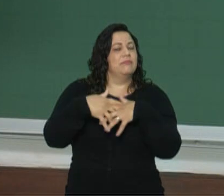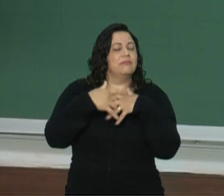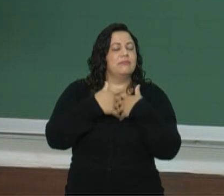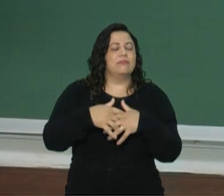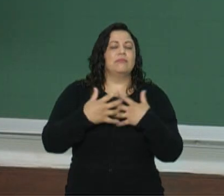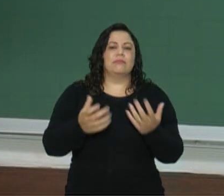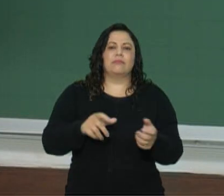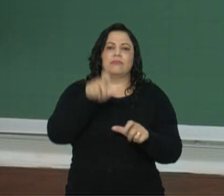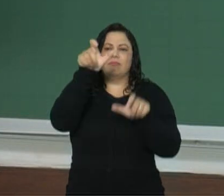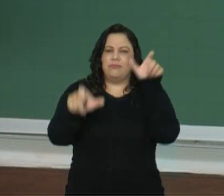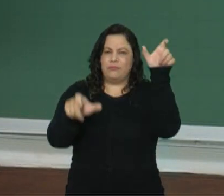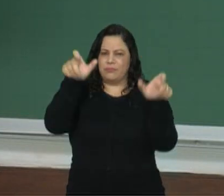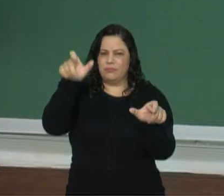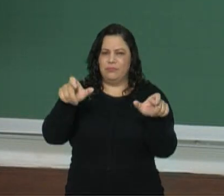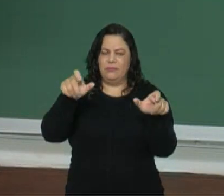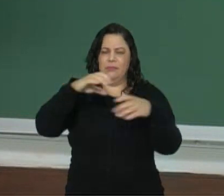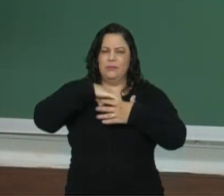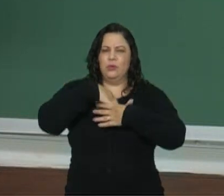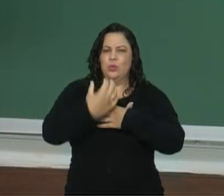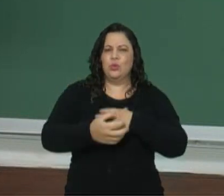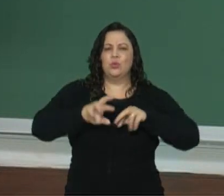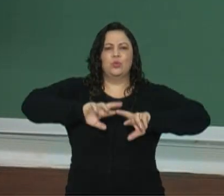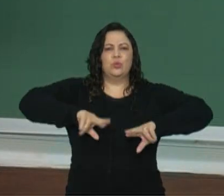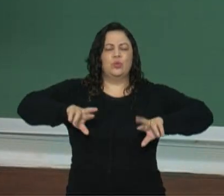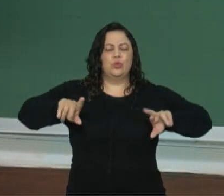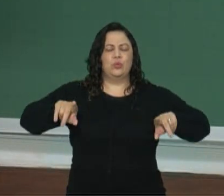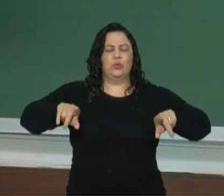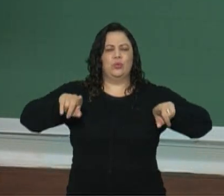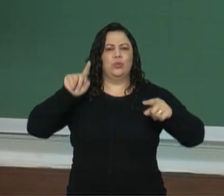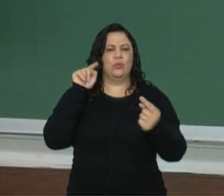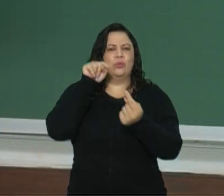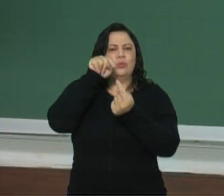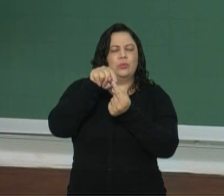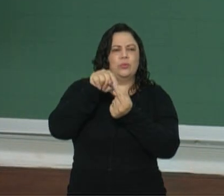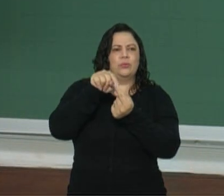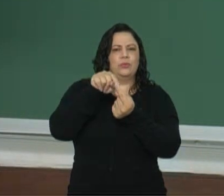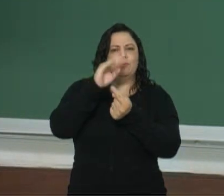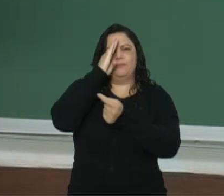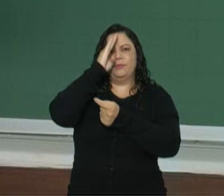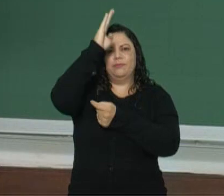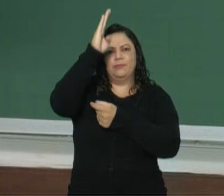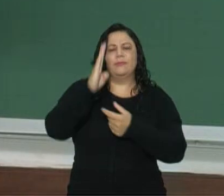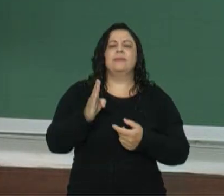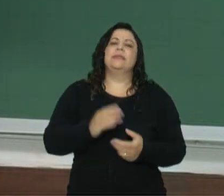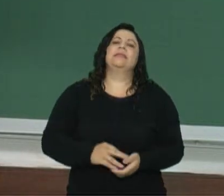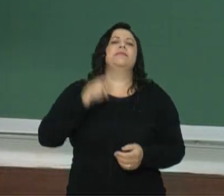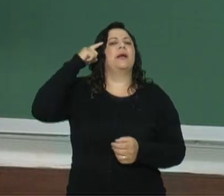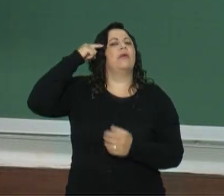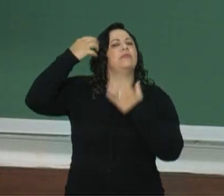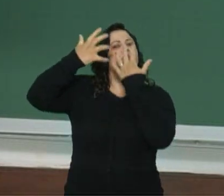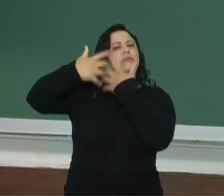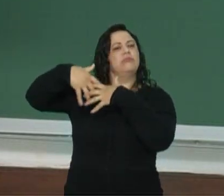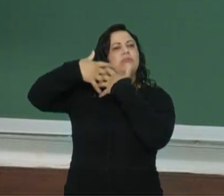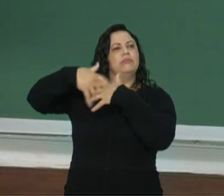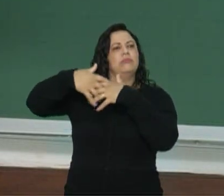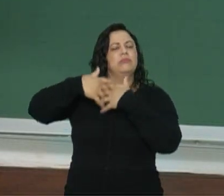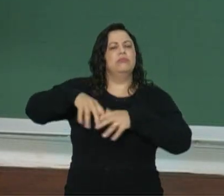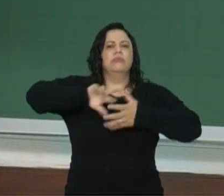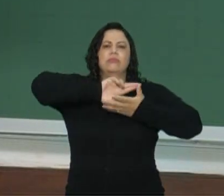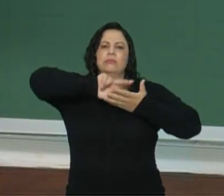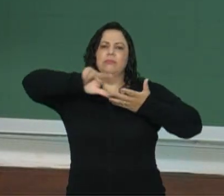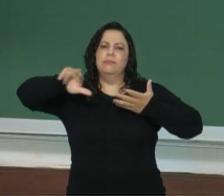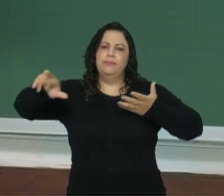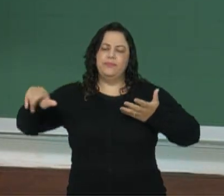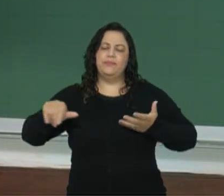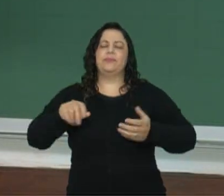e o destinatário da ação é o ponto central dessa reflexão. Então, nós vamos ver aqui alguns aspectos